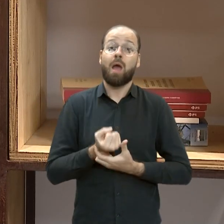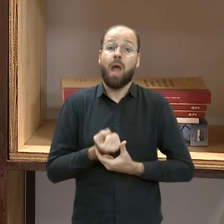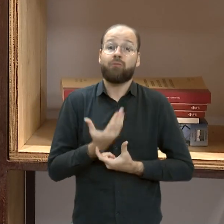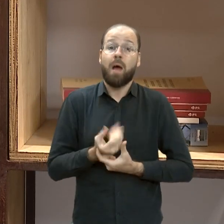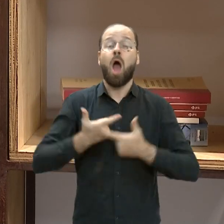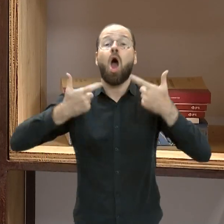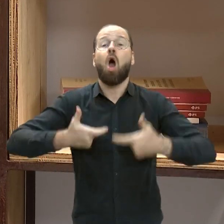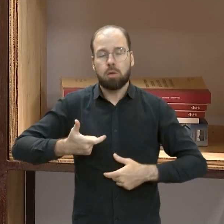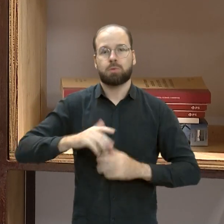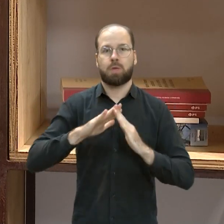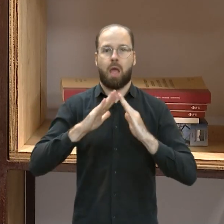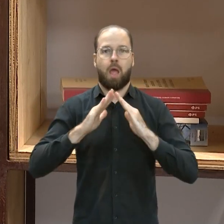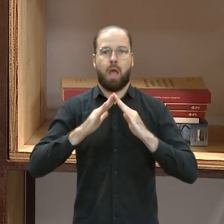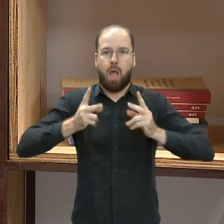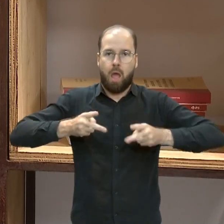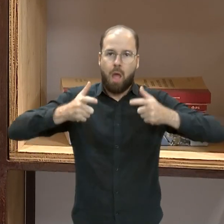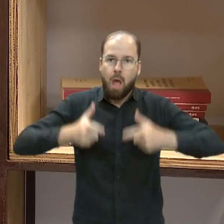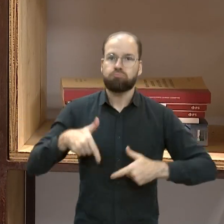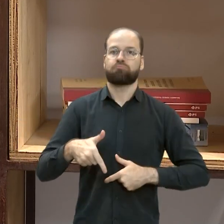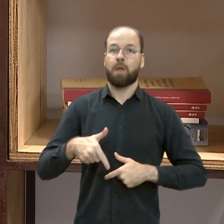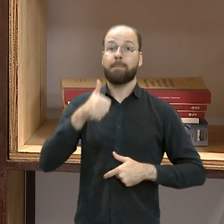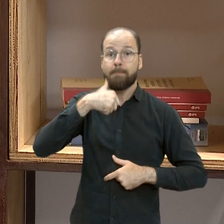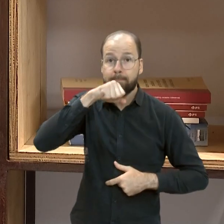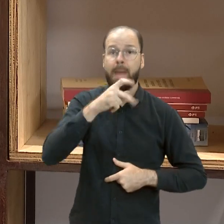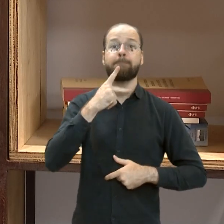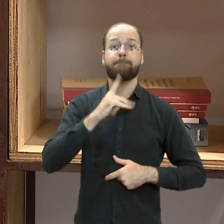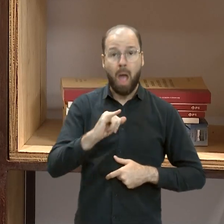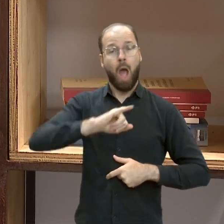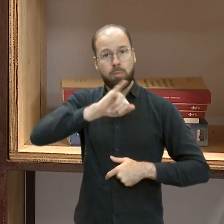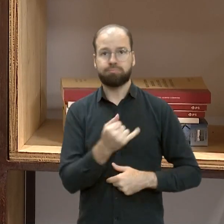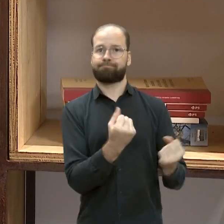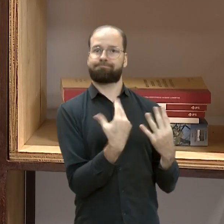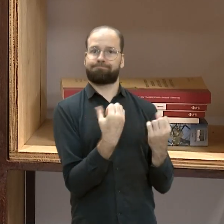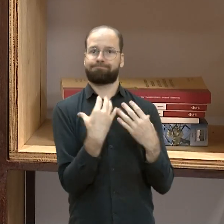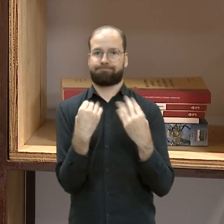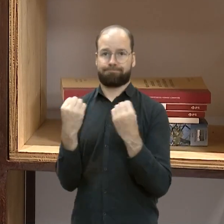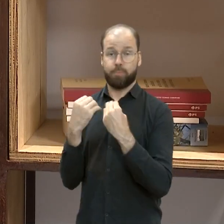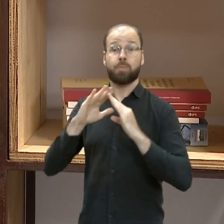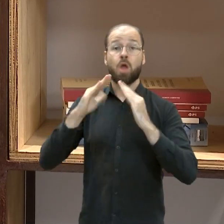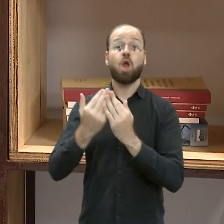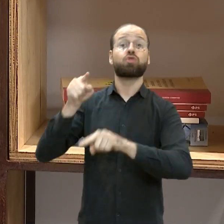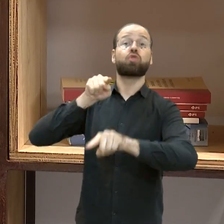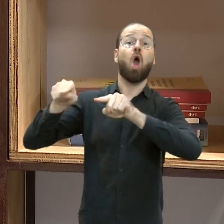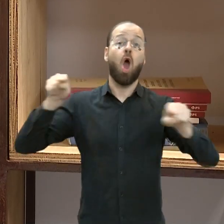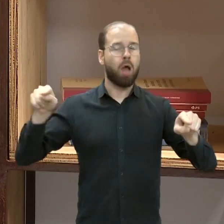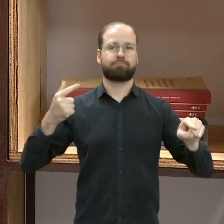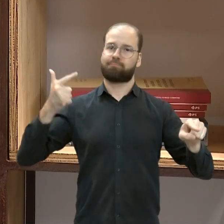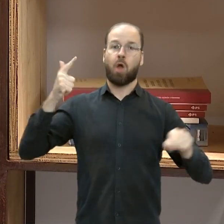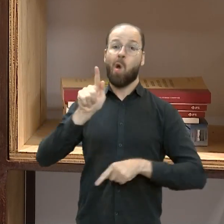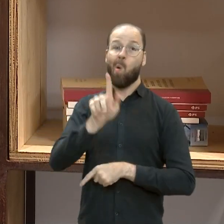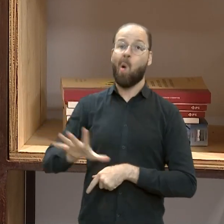que como eram professores, então as escolas não tinham, nesse